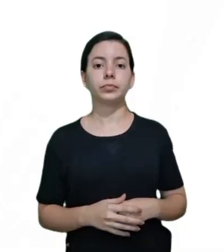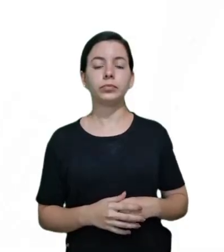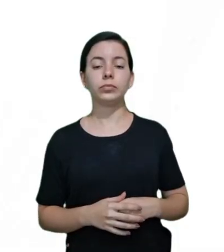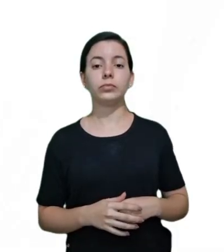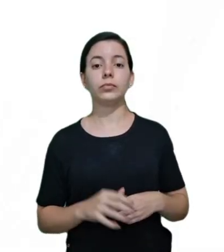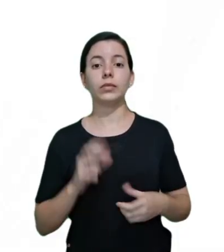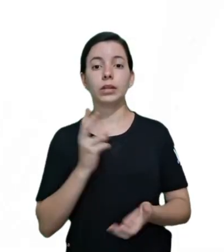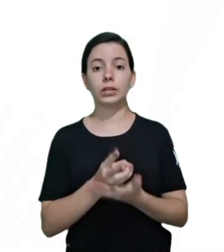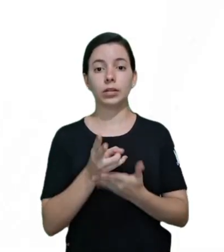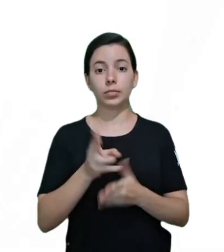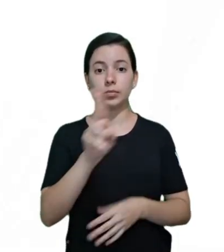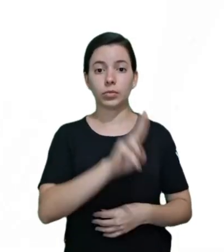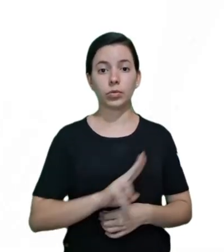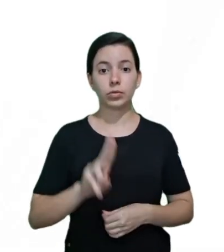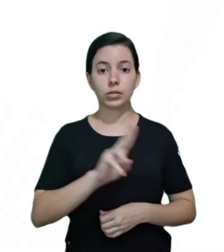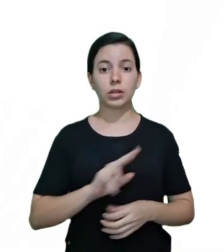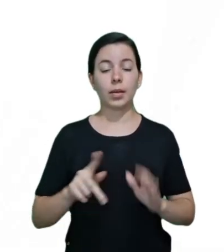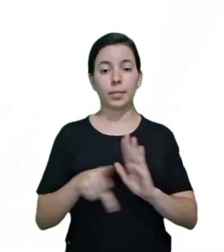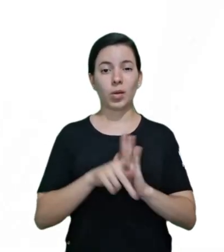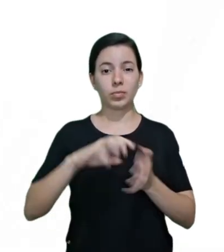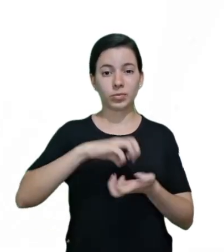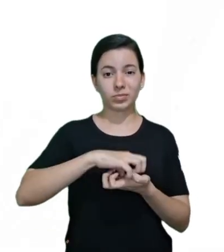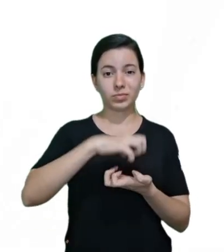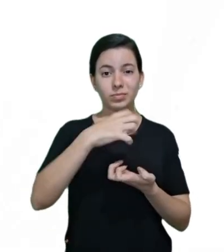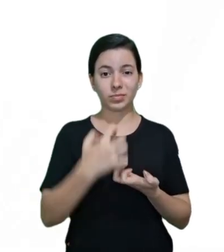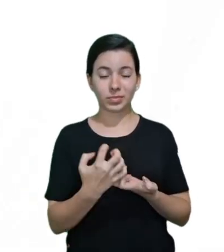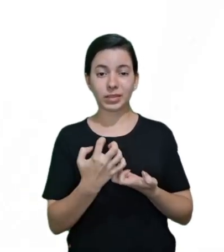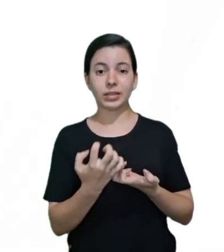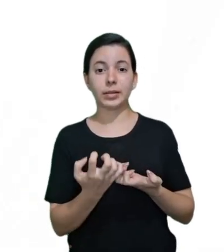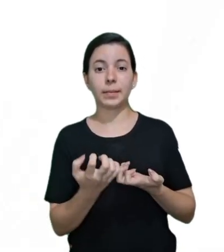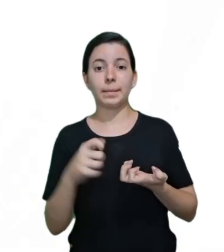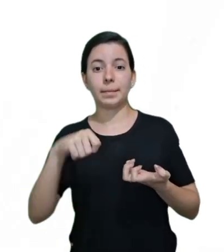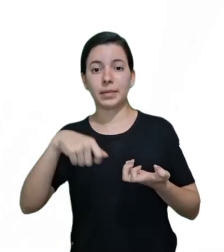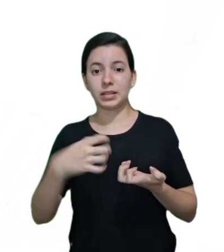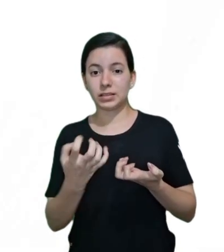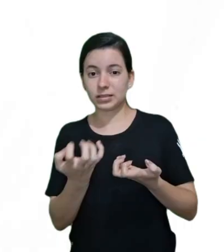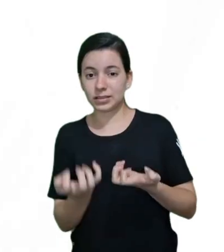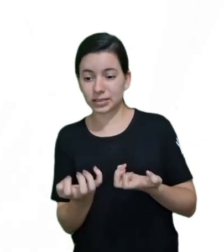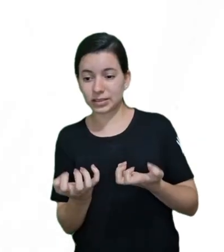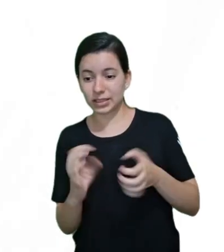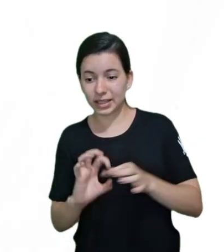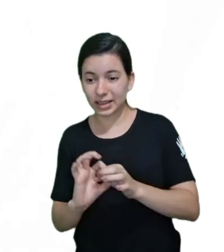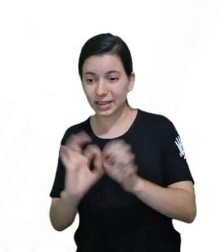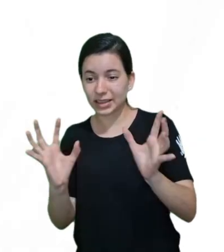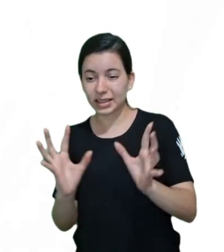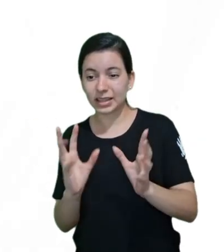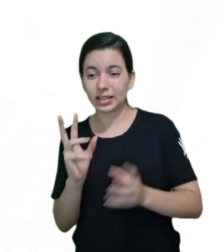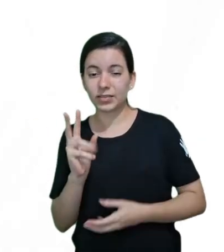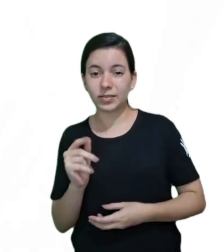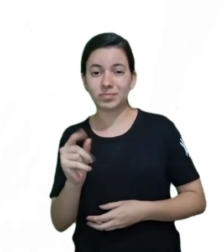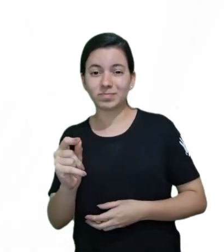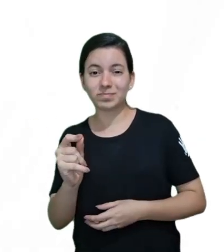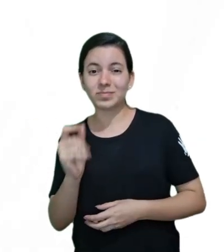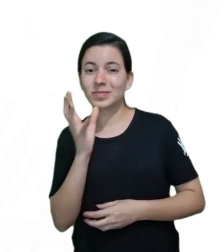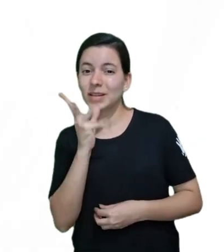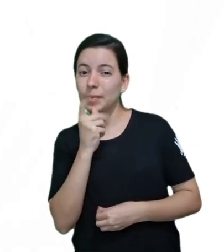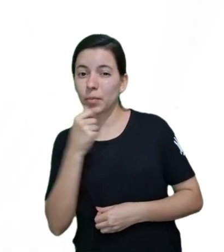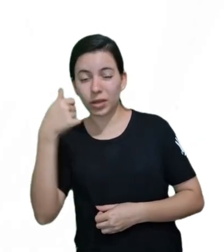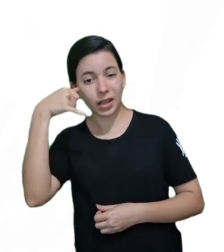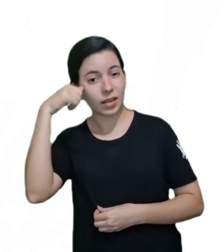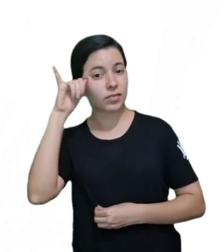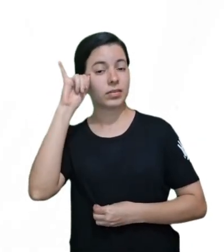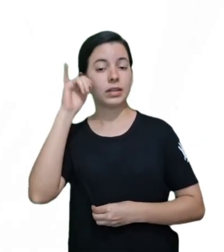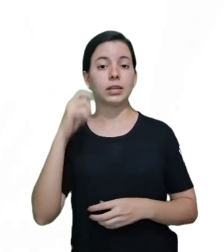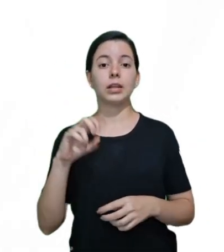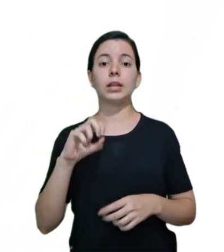flambado. Durante as manipulações que envolvam uma placa de Petri, limite a exposição das superfícies internas estéreis à contaminação do